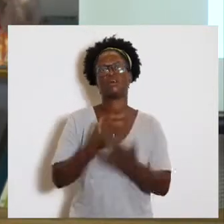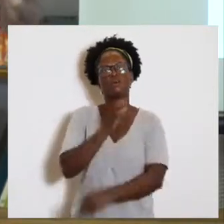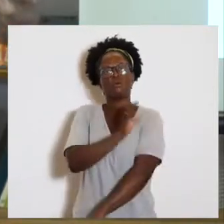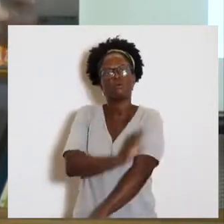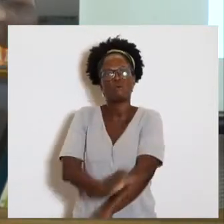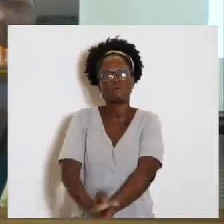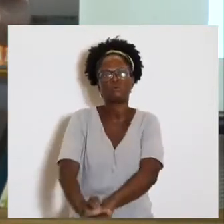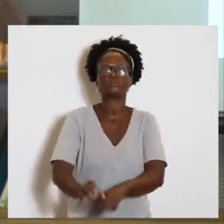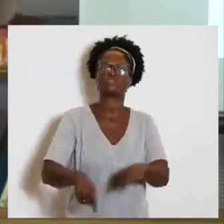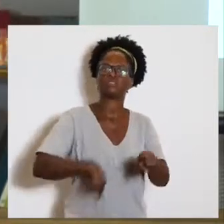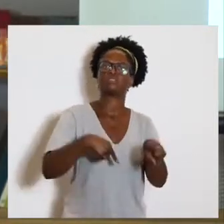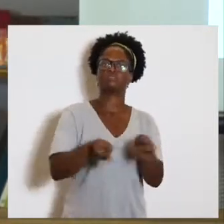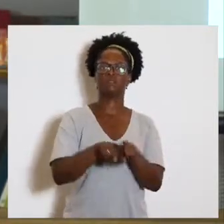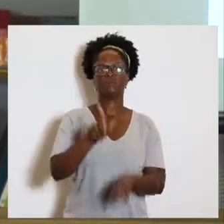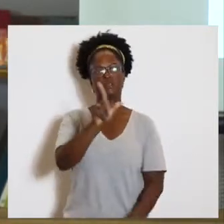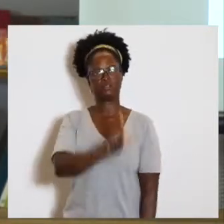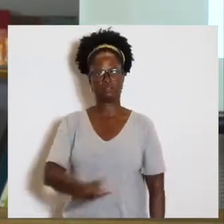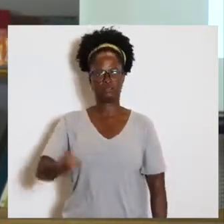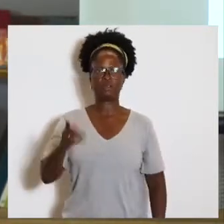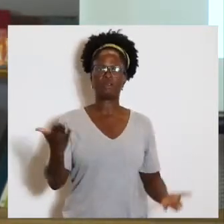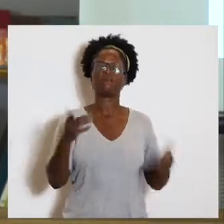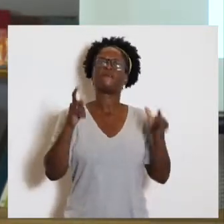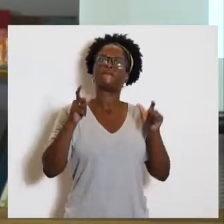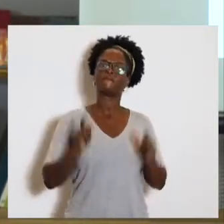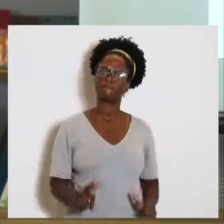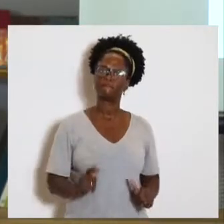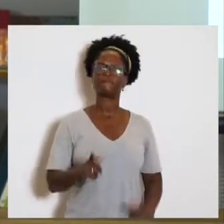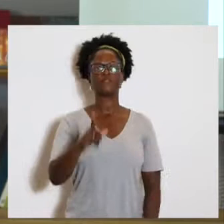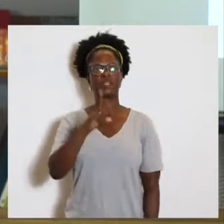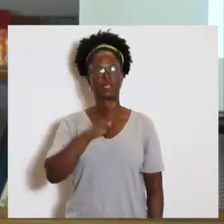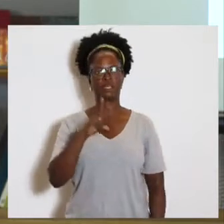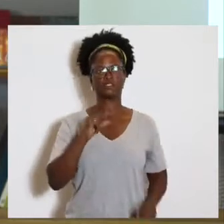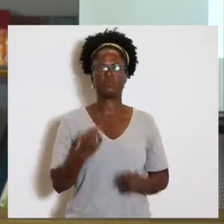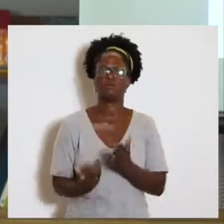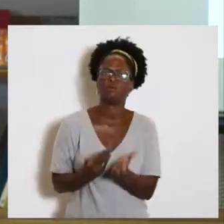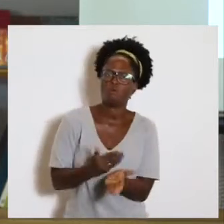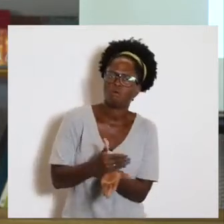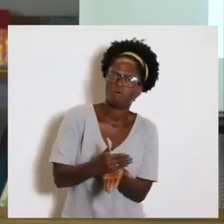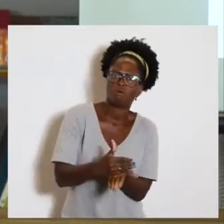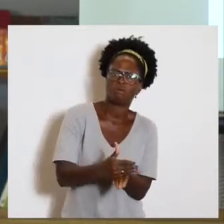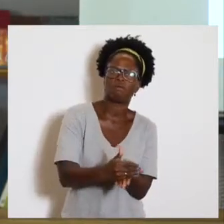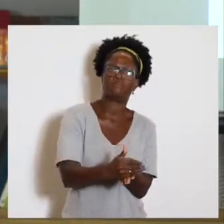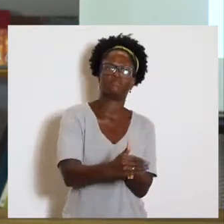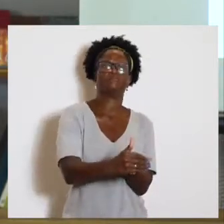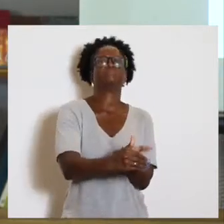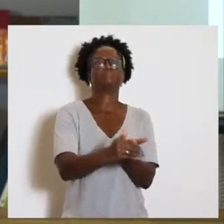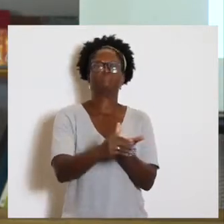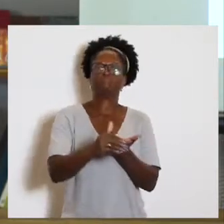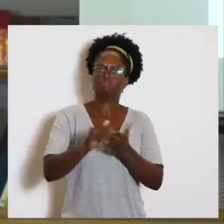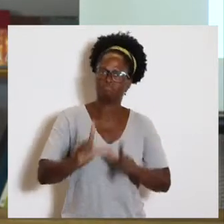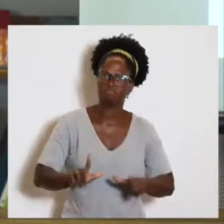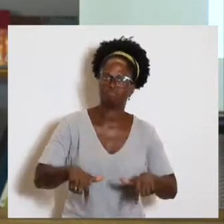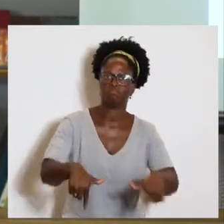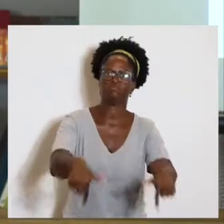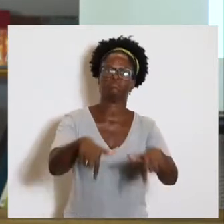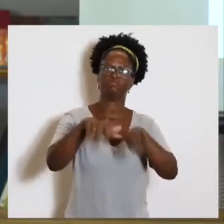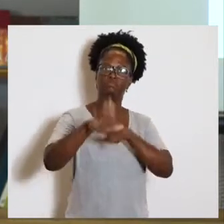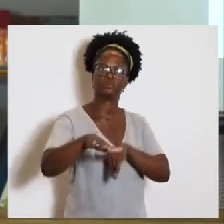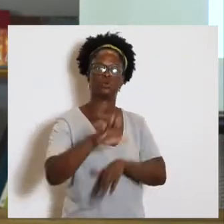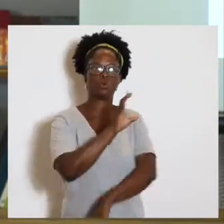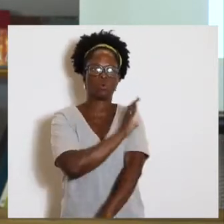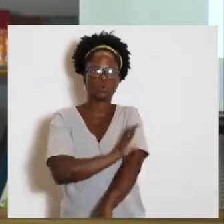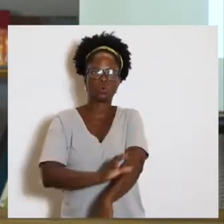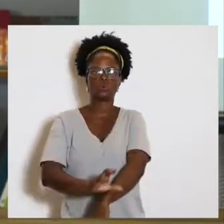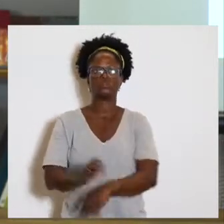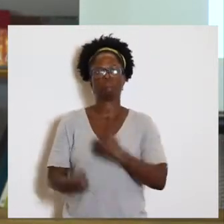de literatura neste espaço nós vamos ter um germe inicial de em grande movimento cultural que é o momento